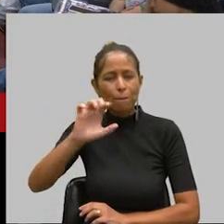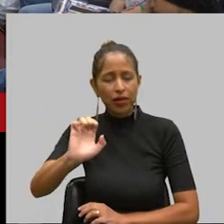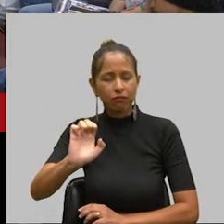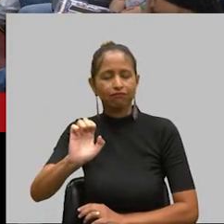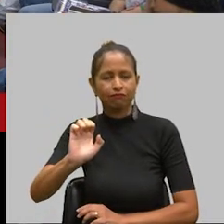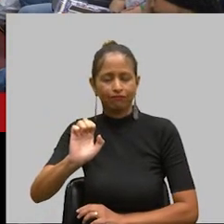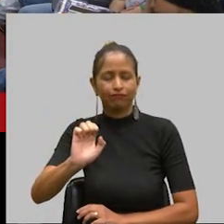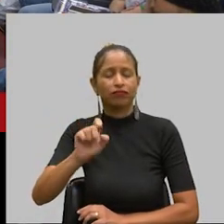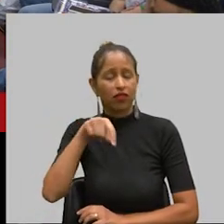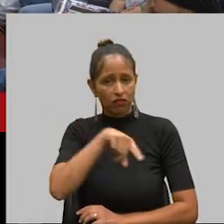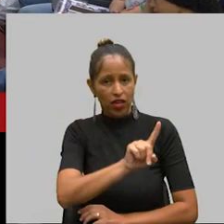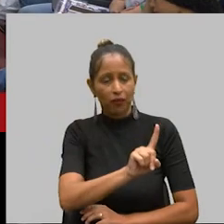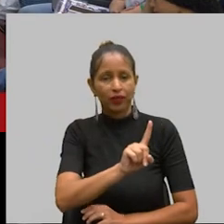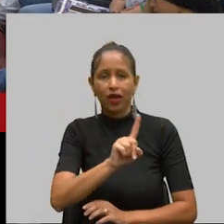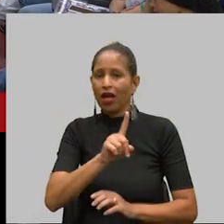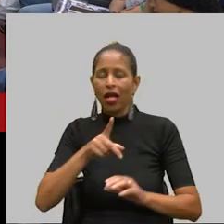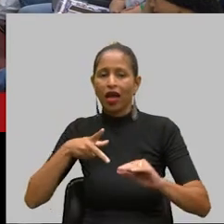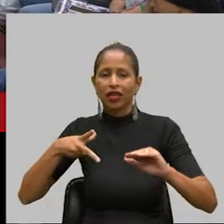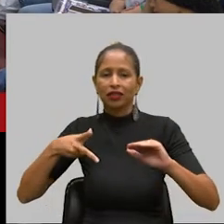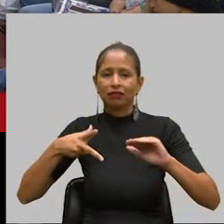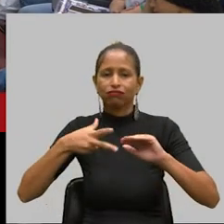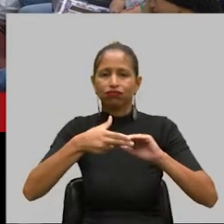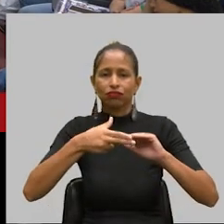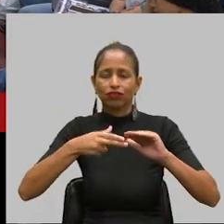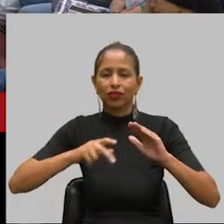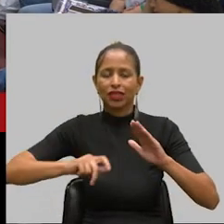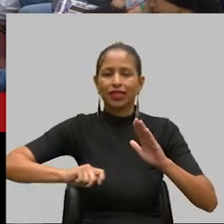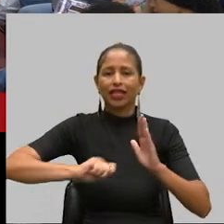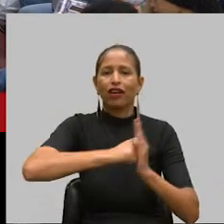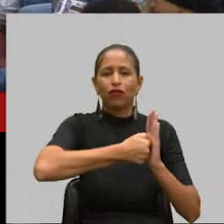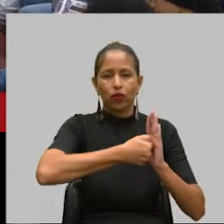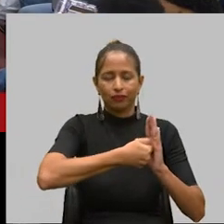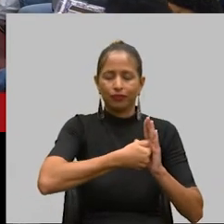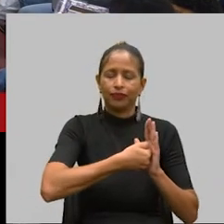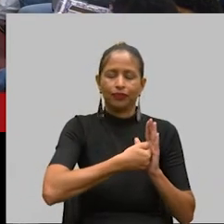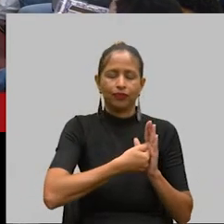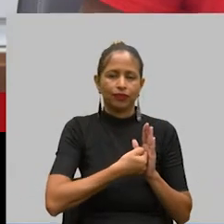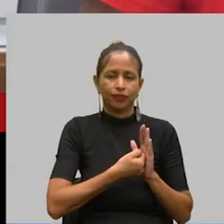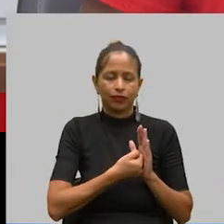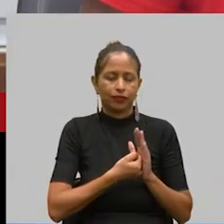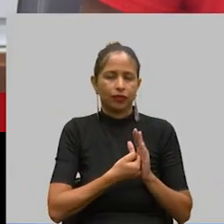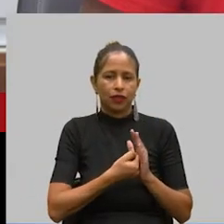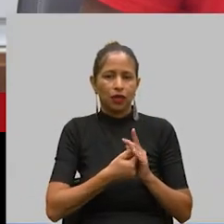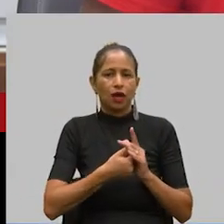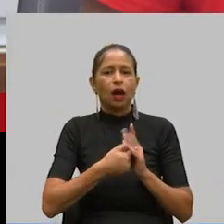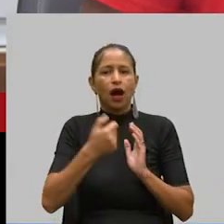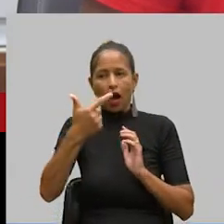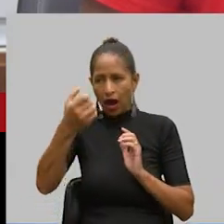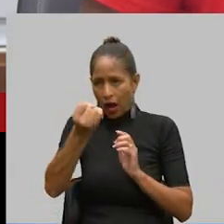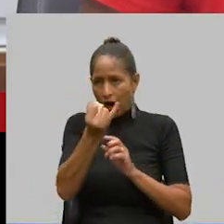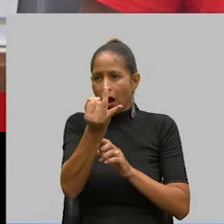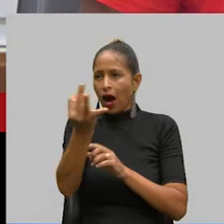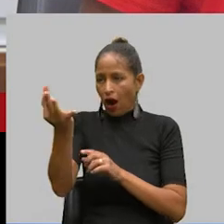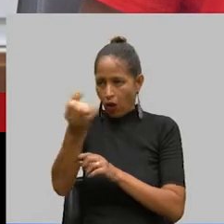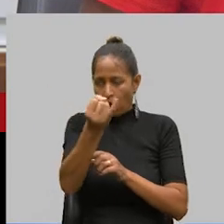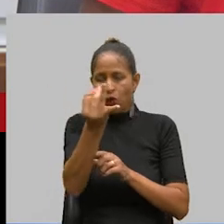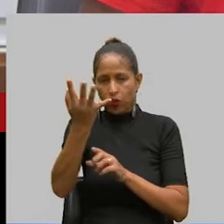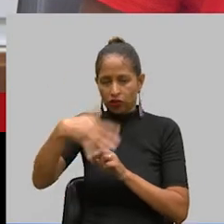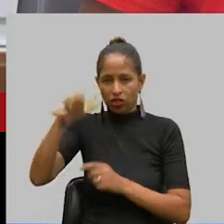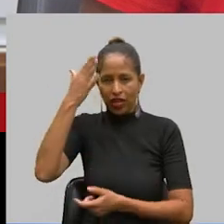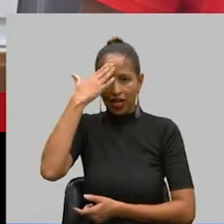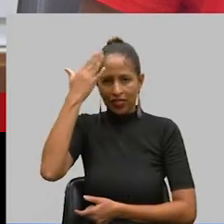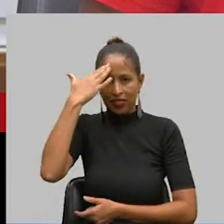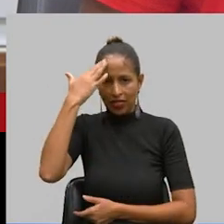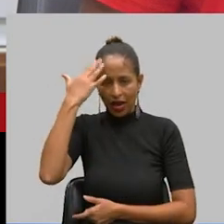ele travou o nosso plano nacional de sucessão Rural mas alguns de vocês que estão aqui hoje sab que em